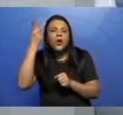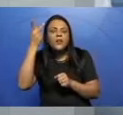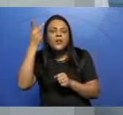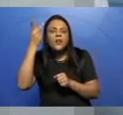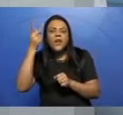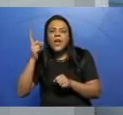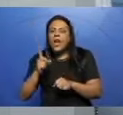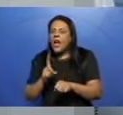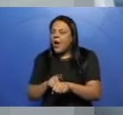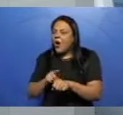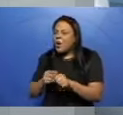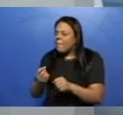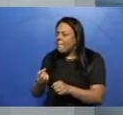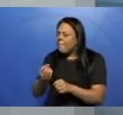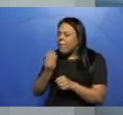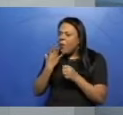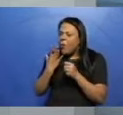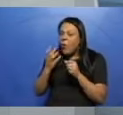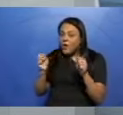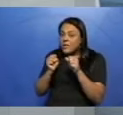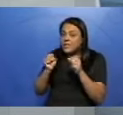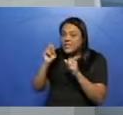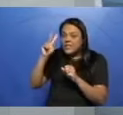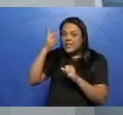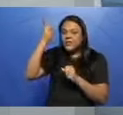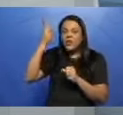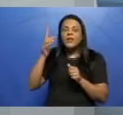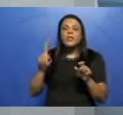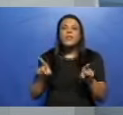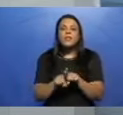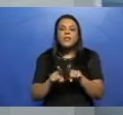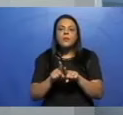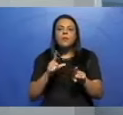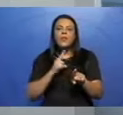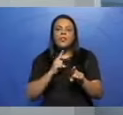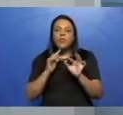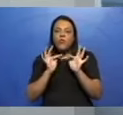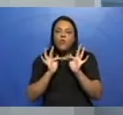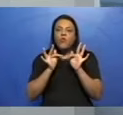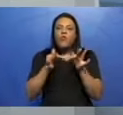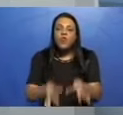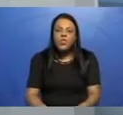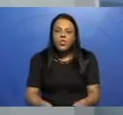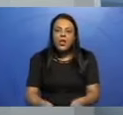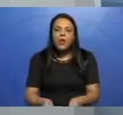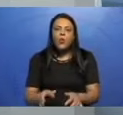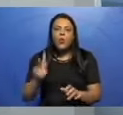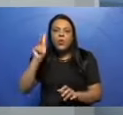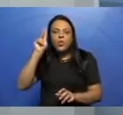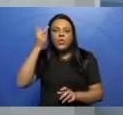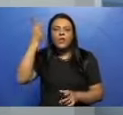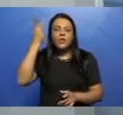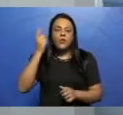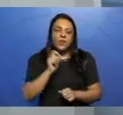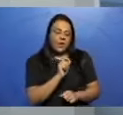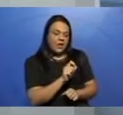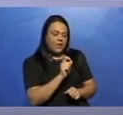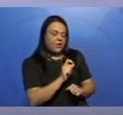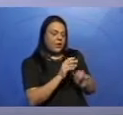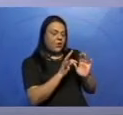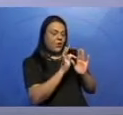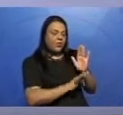momento, o ápice da história, e a um desfecho, um encerramento, uma conclusão. Esse é o texto narrativo.